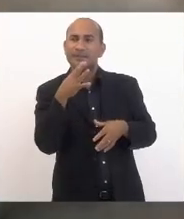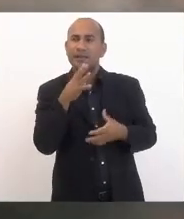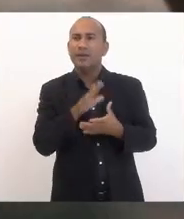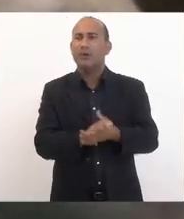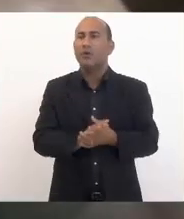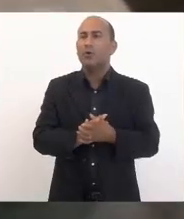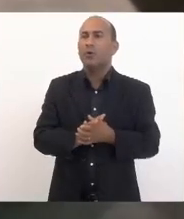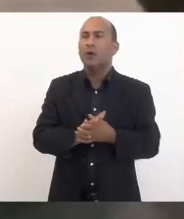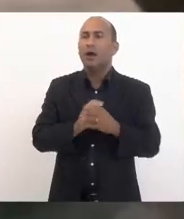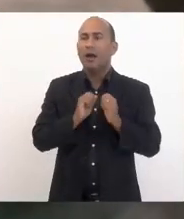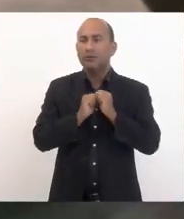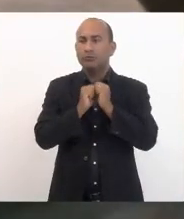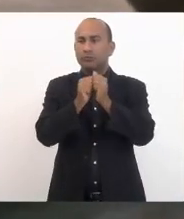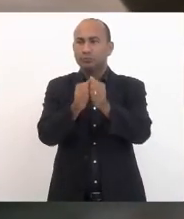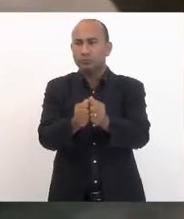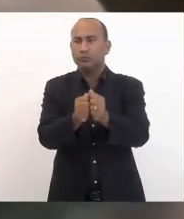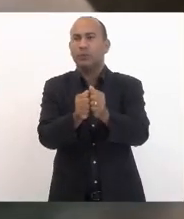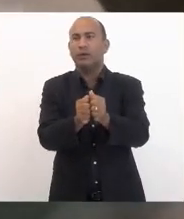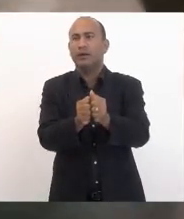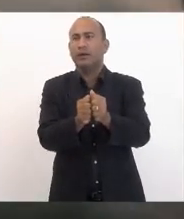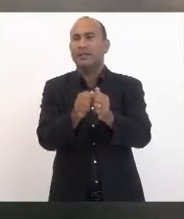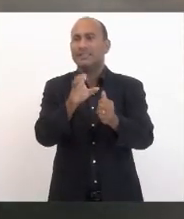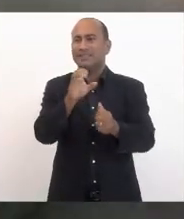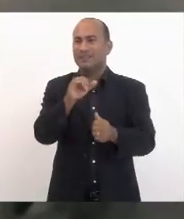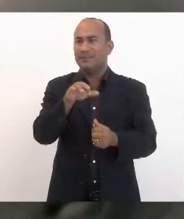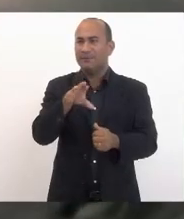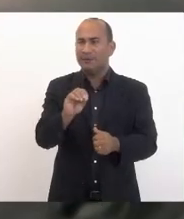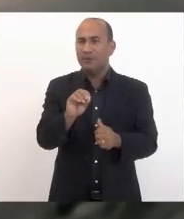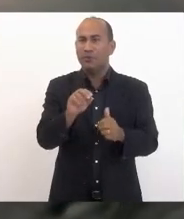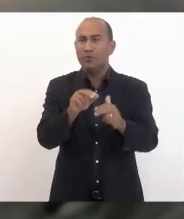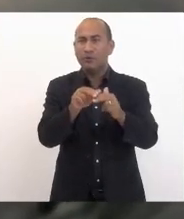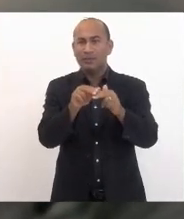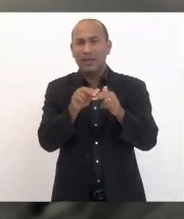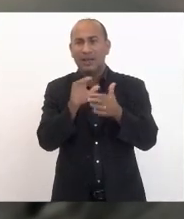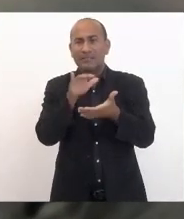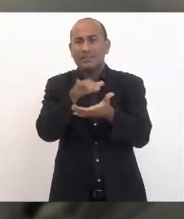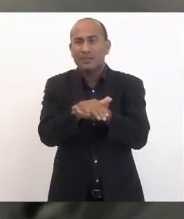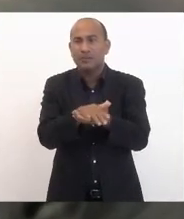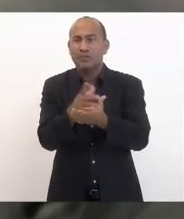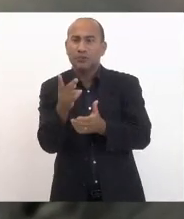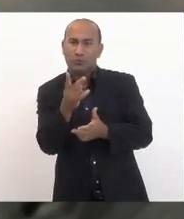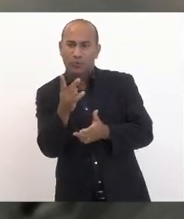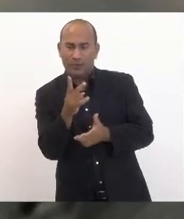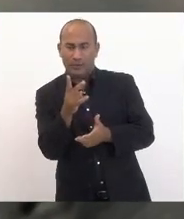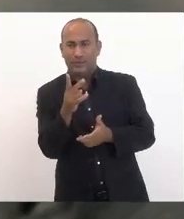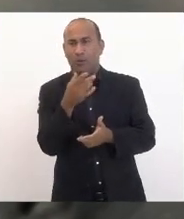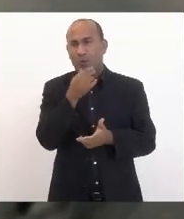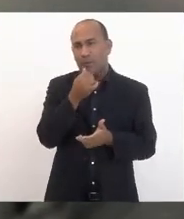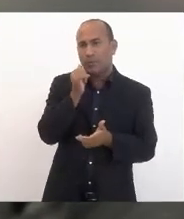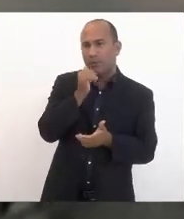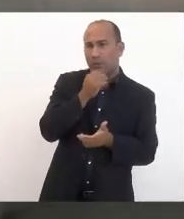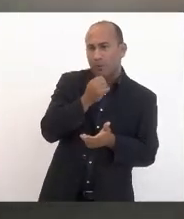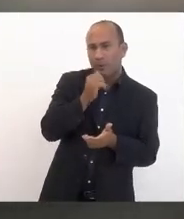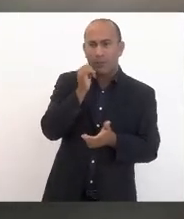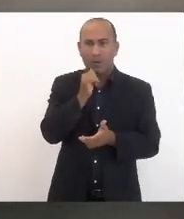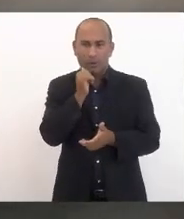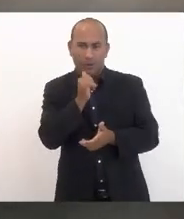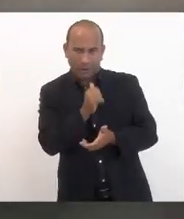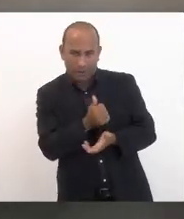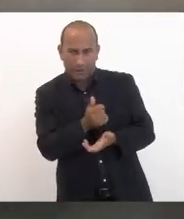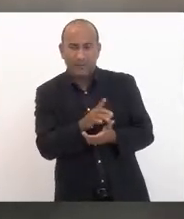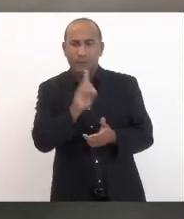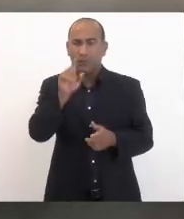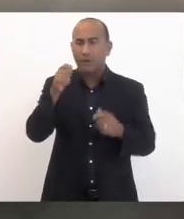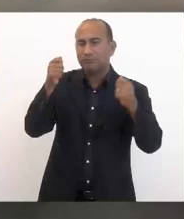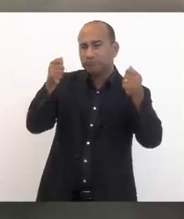a parceria civil-homoafetiva e depois o casamento civil-homoafetivo. Depois de manifestações de